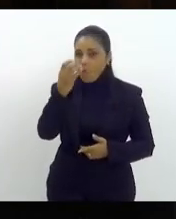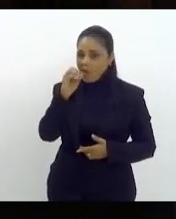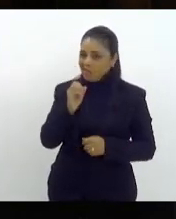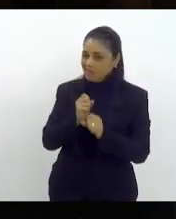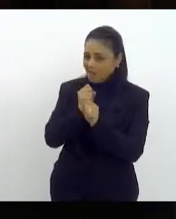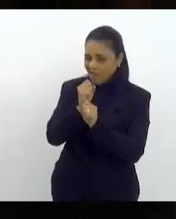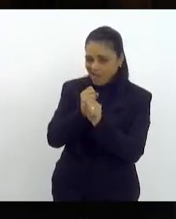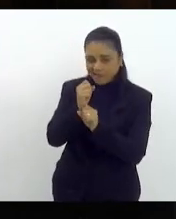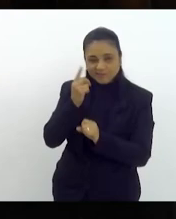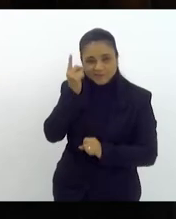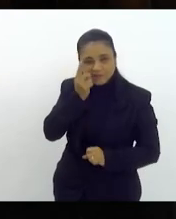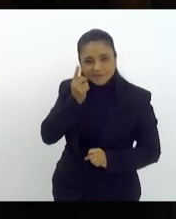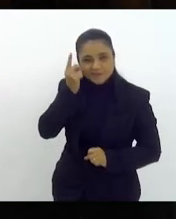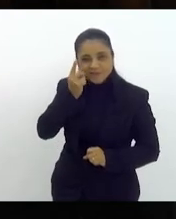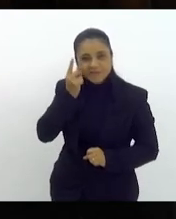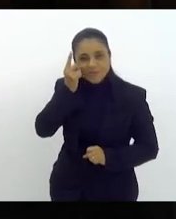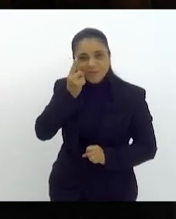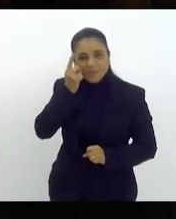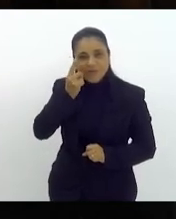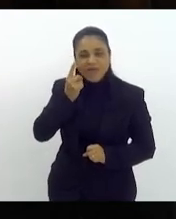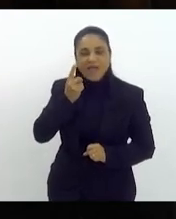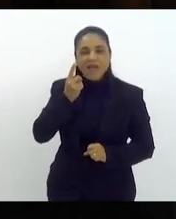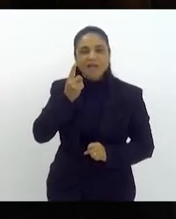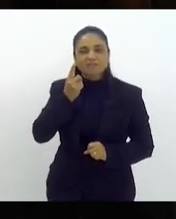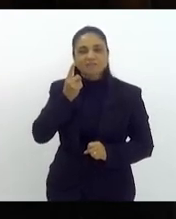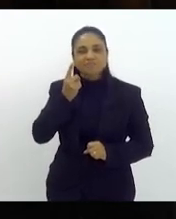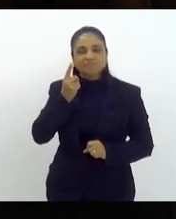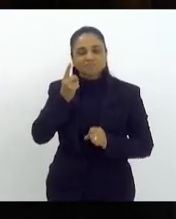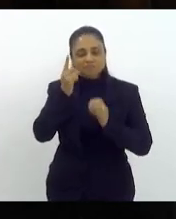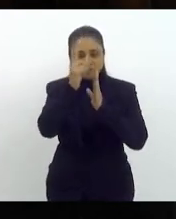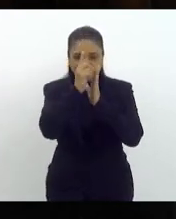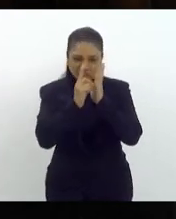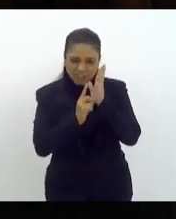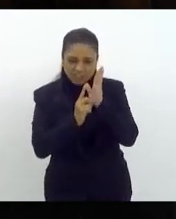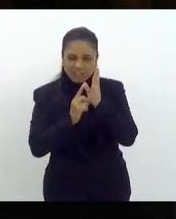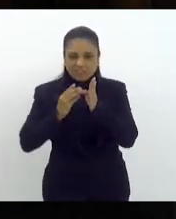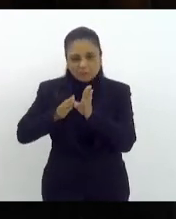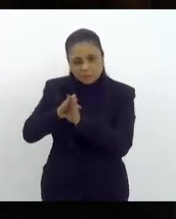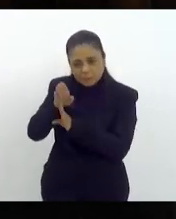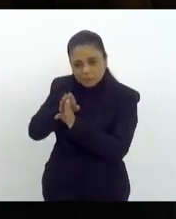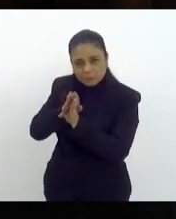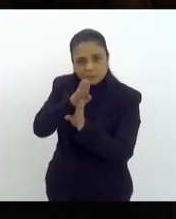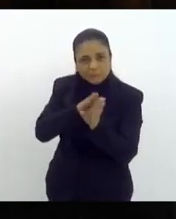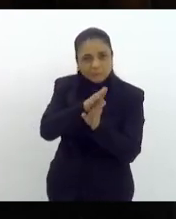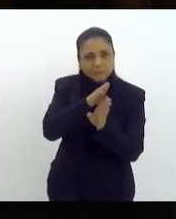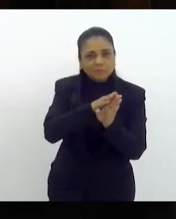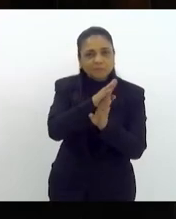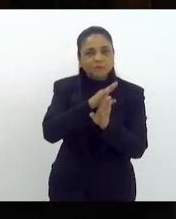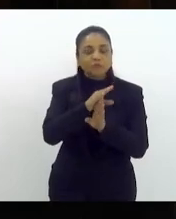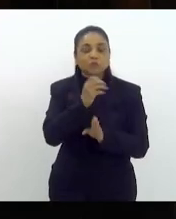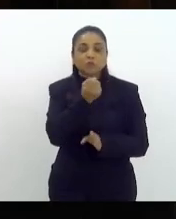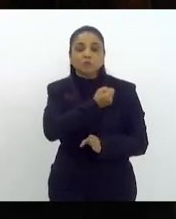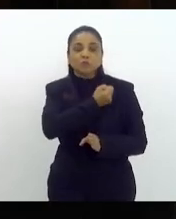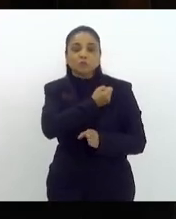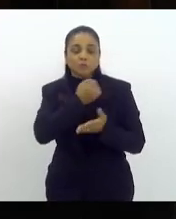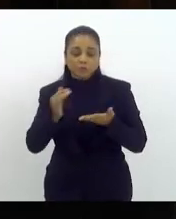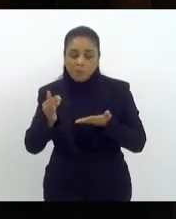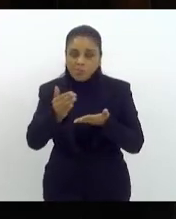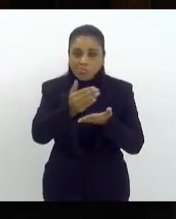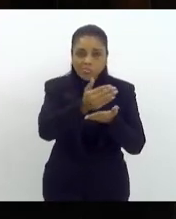anos é um deputado que dá sempre as diretrizes aqui dos números do estado